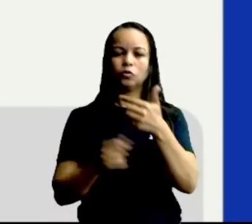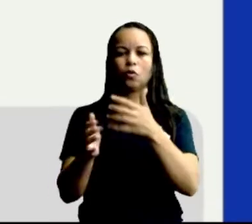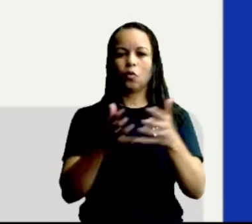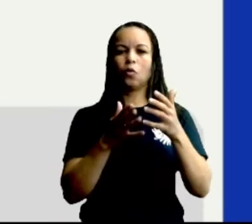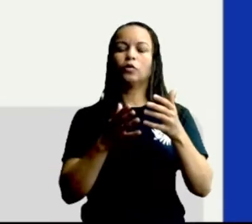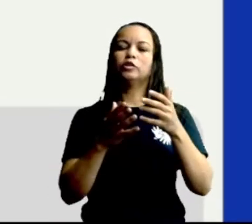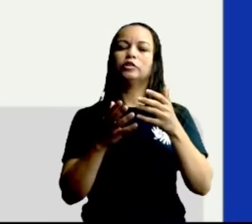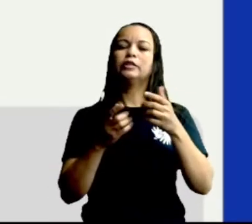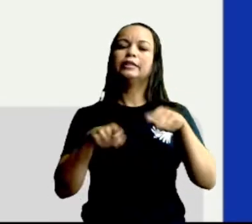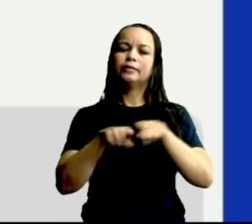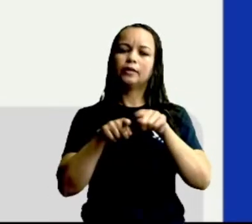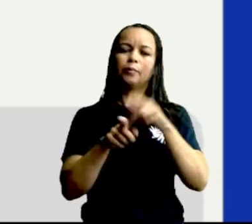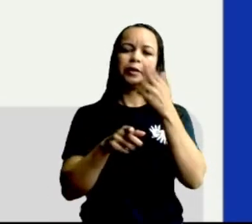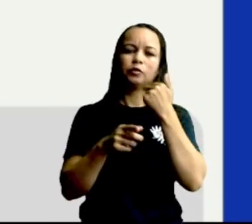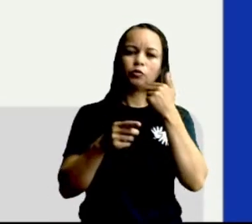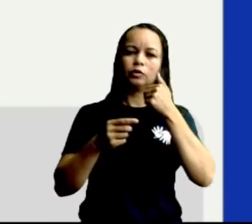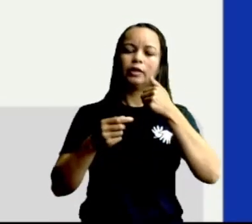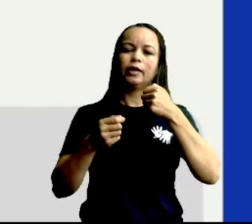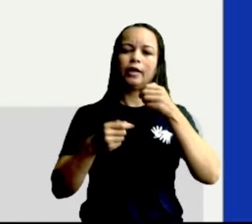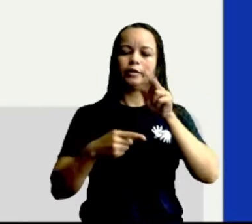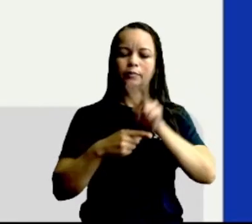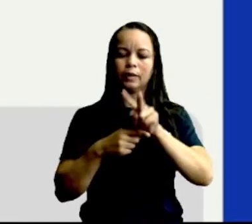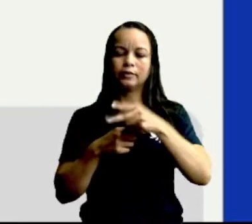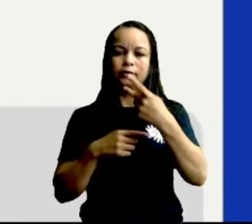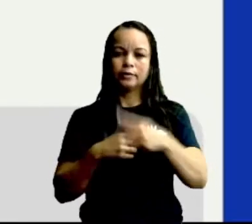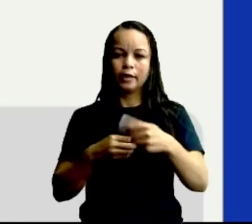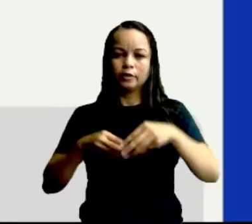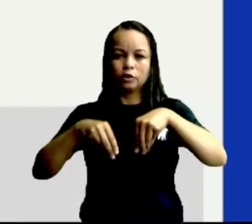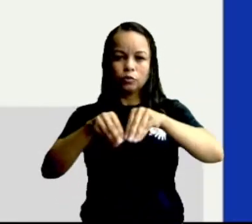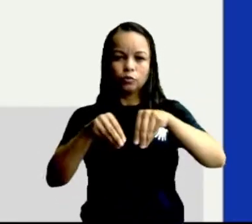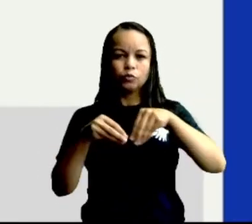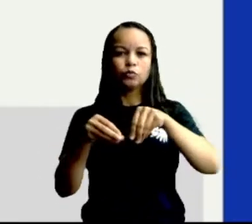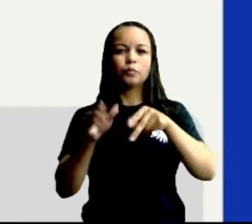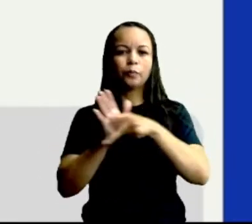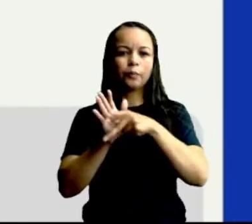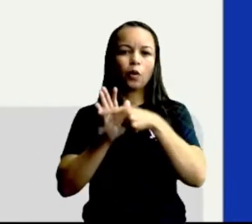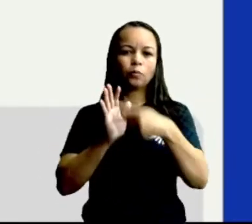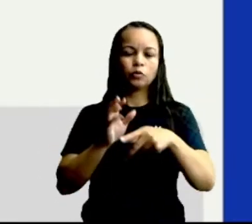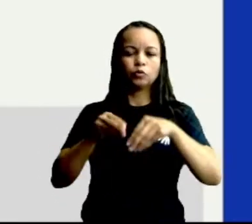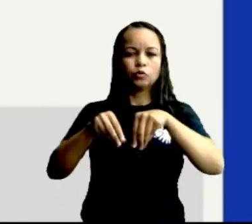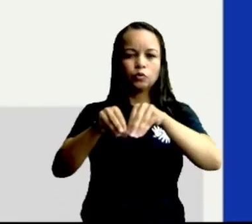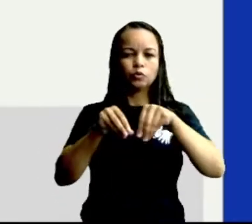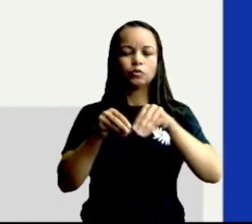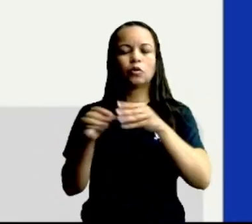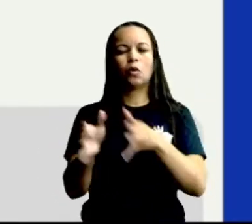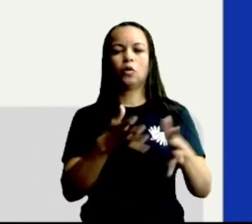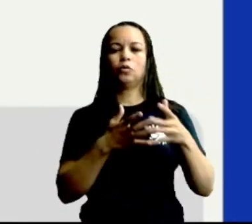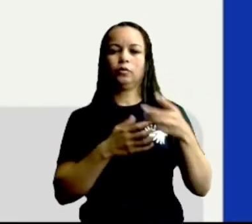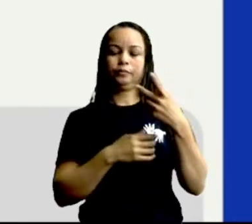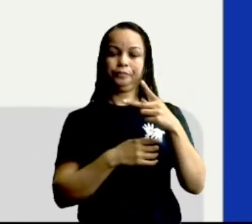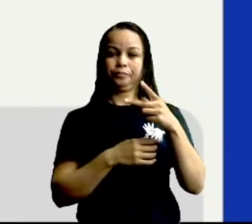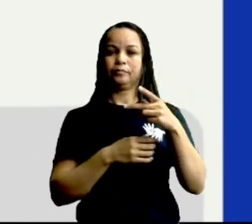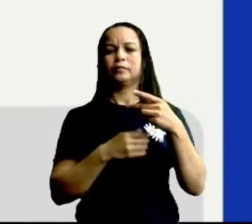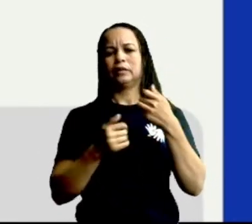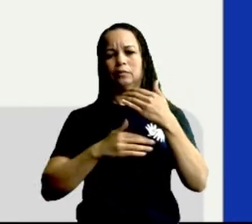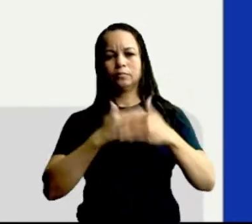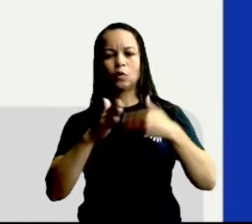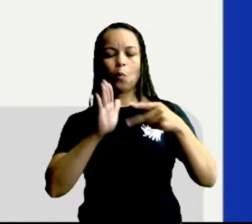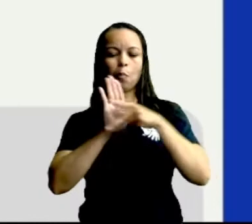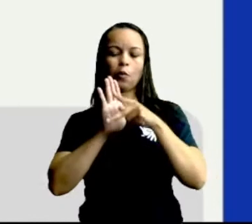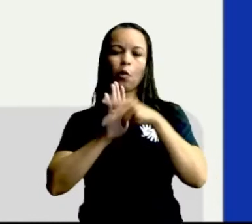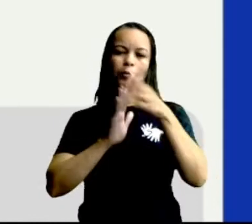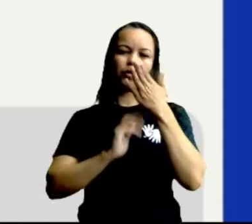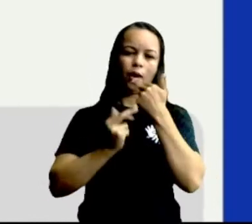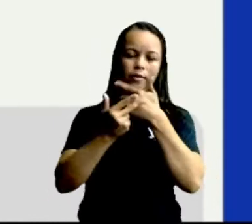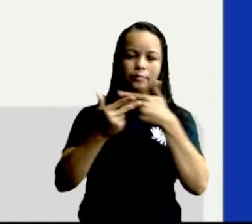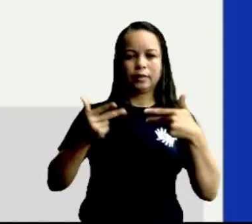no solo. Esses elementos são utilizados pela planta para produzir o próprio